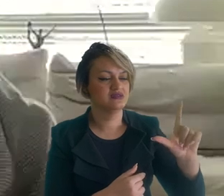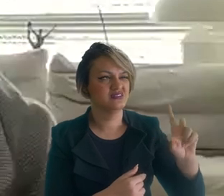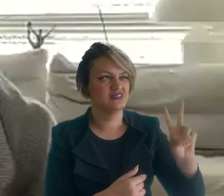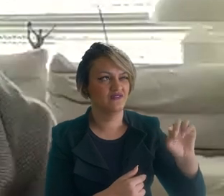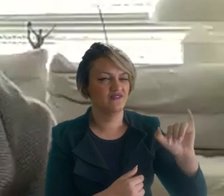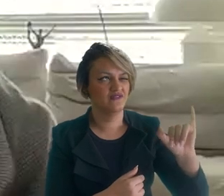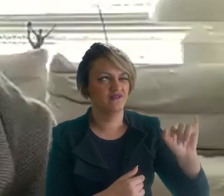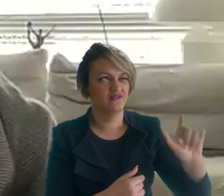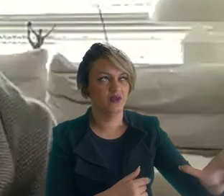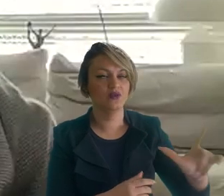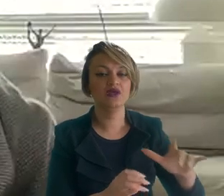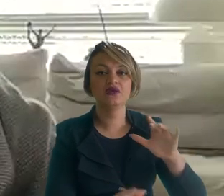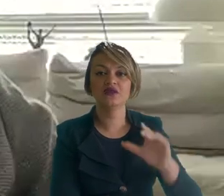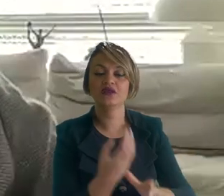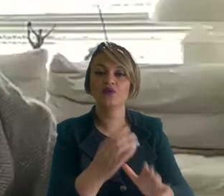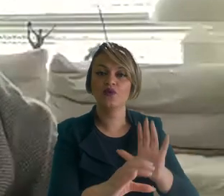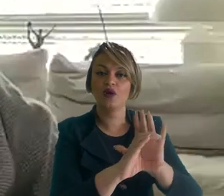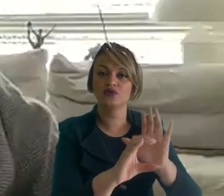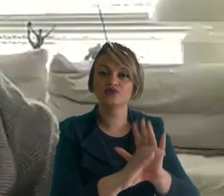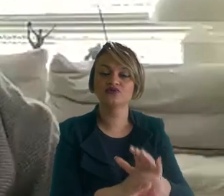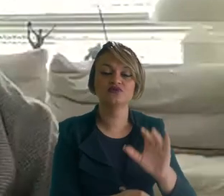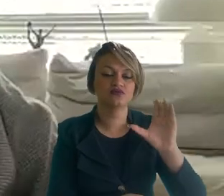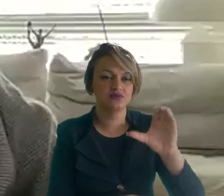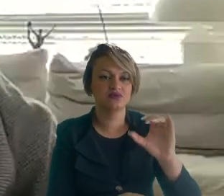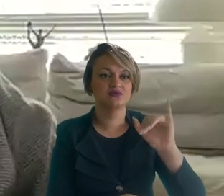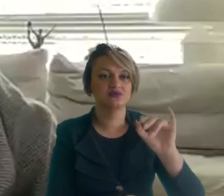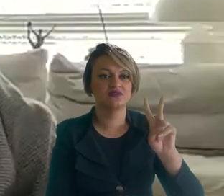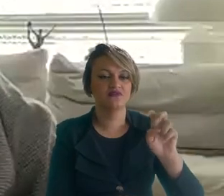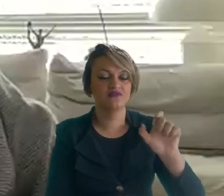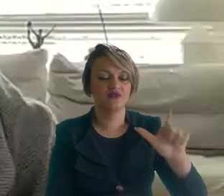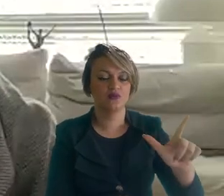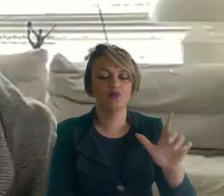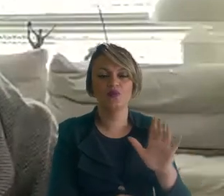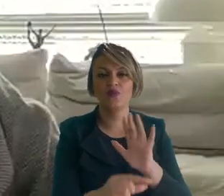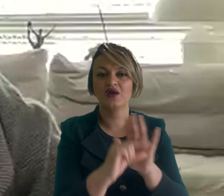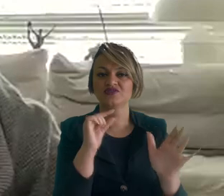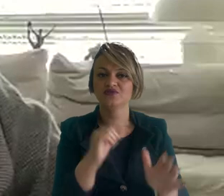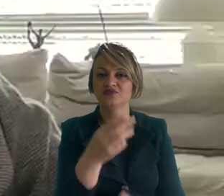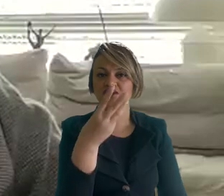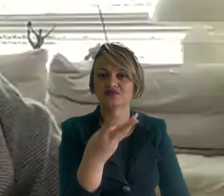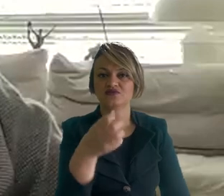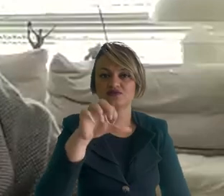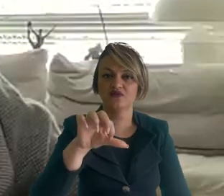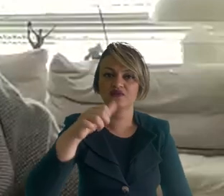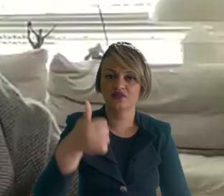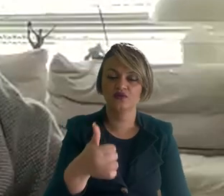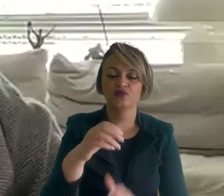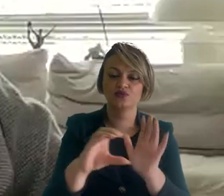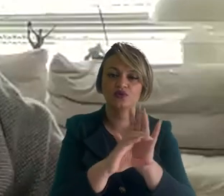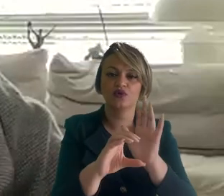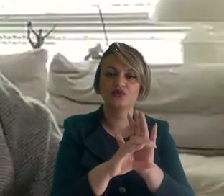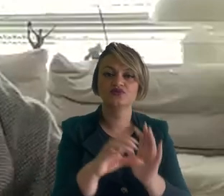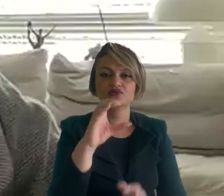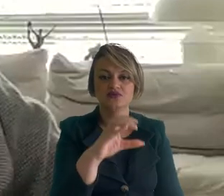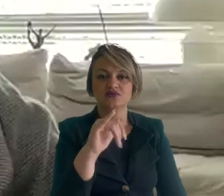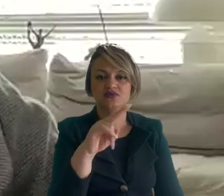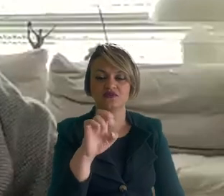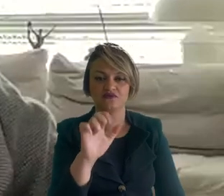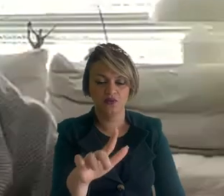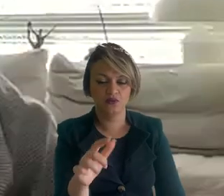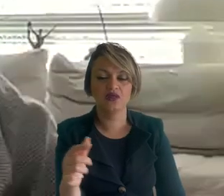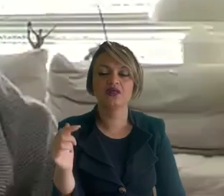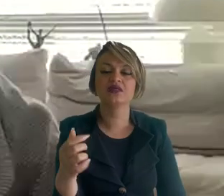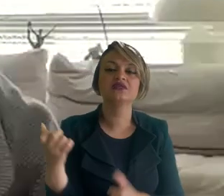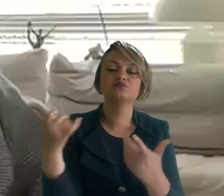de 2002 entre nós é o artigo 391 do Código Civil que